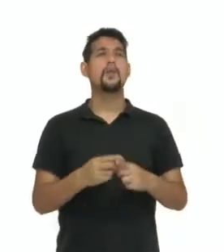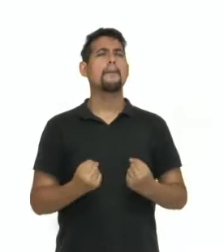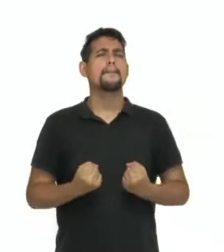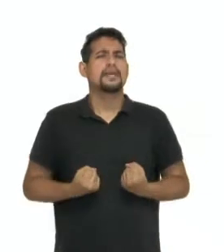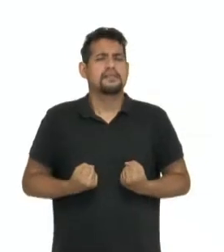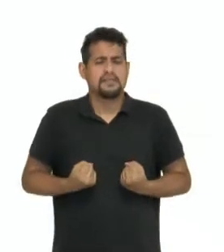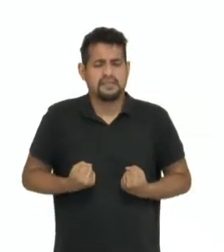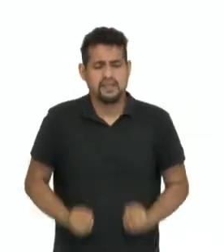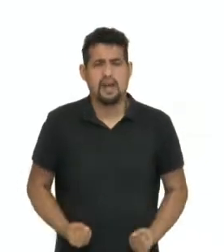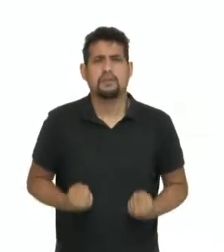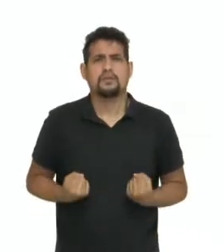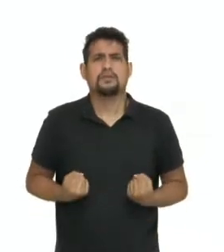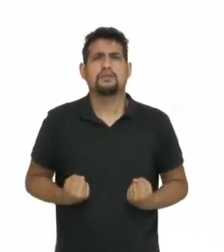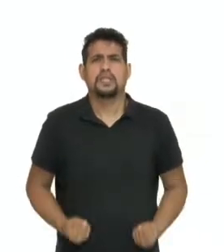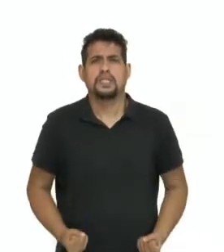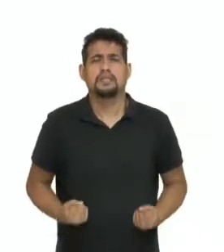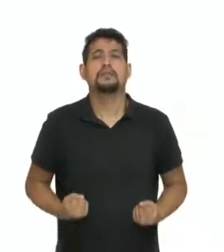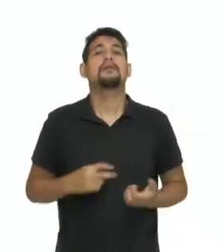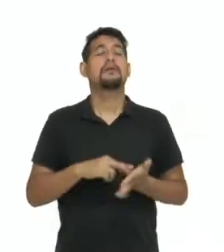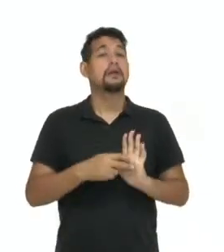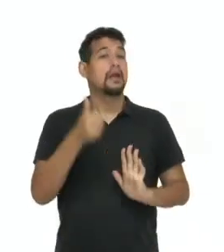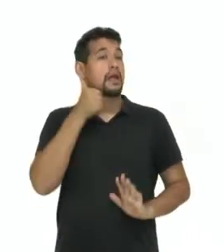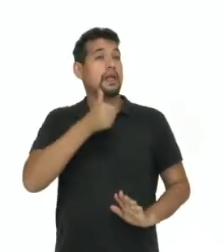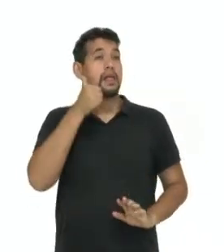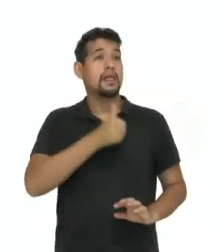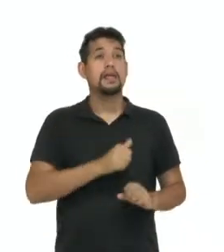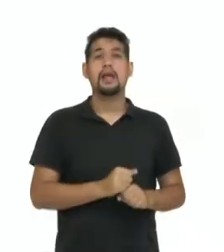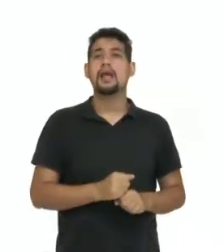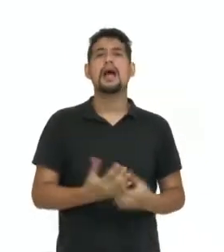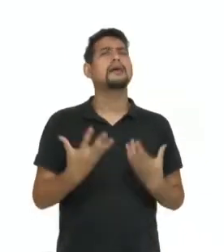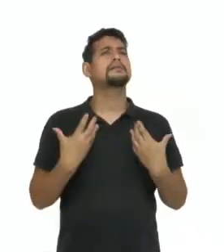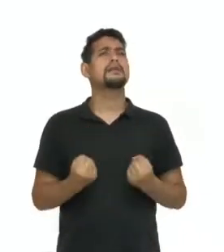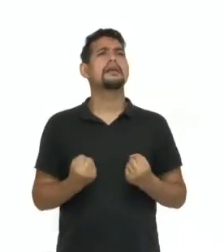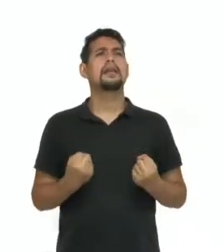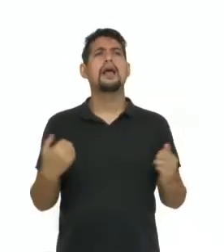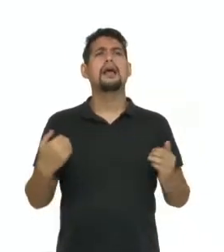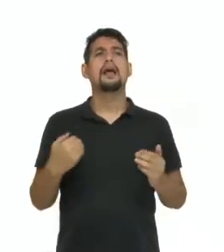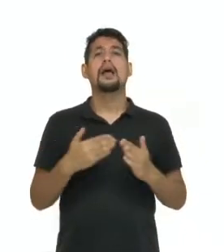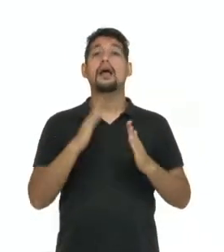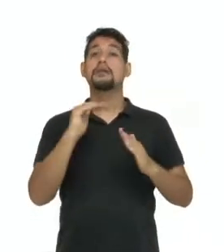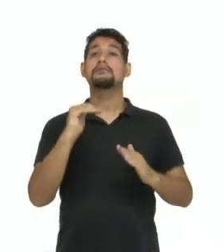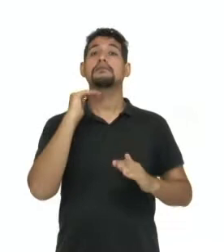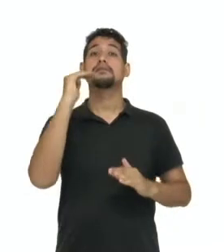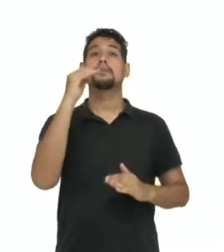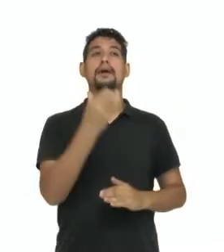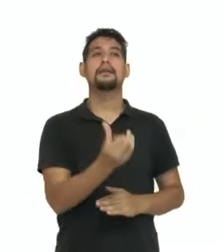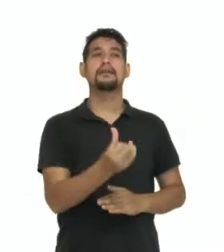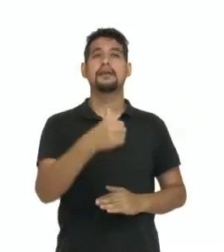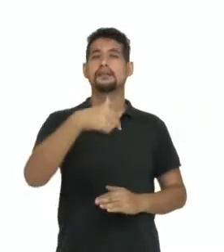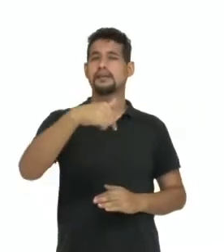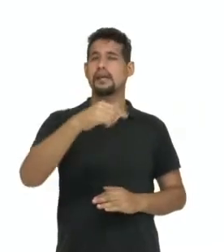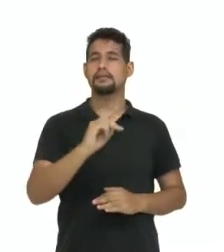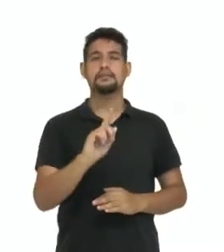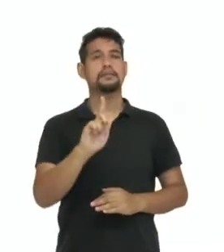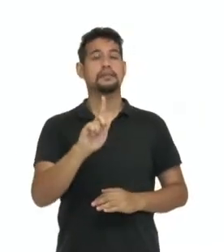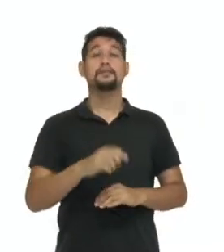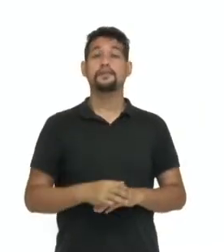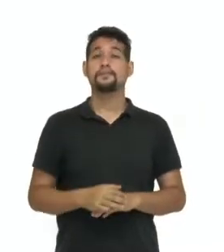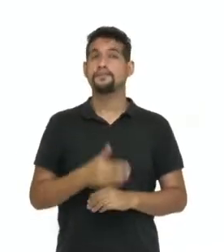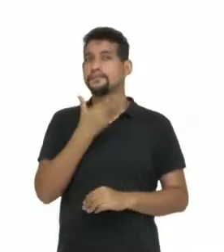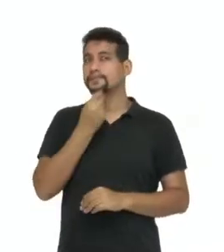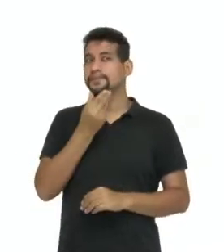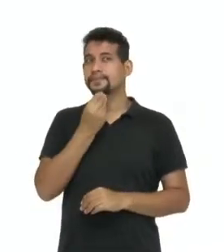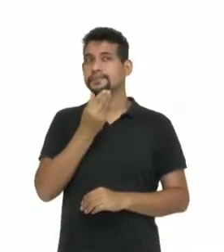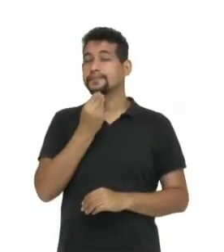peso pesado, para o feminino se admite peso acima de 67 quilos e